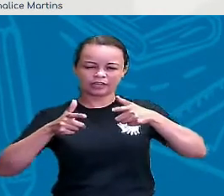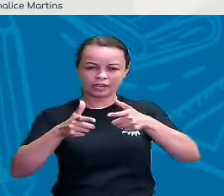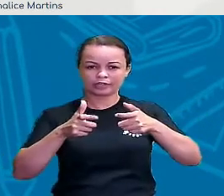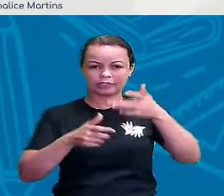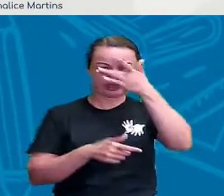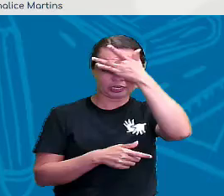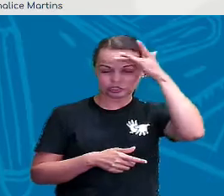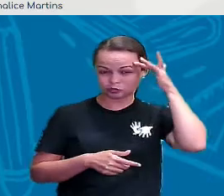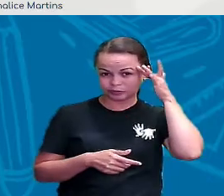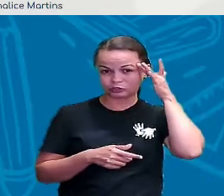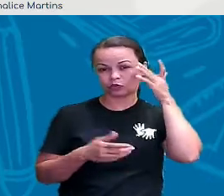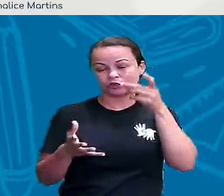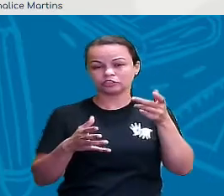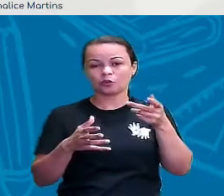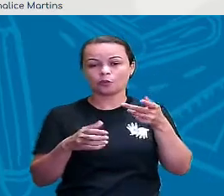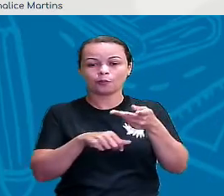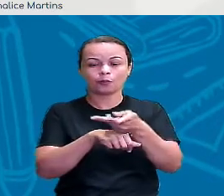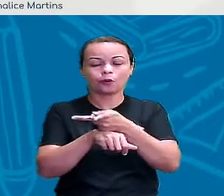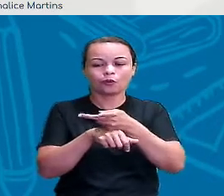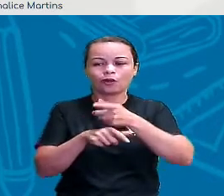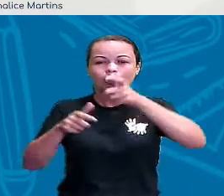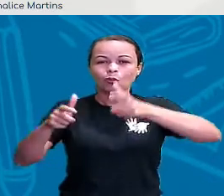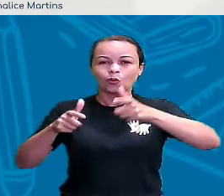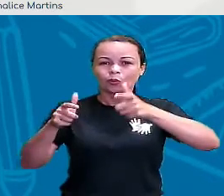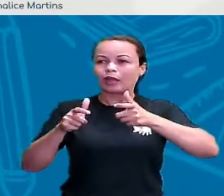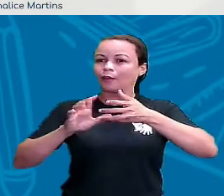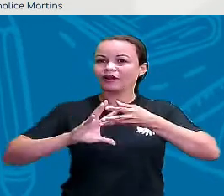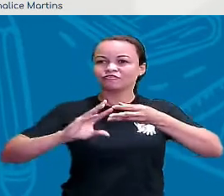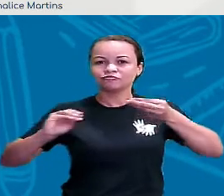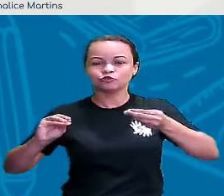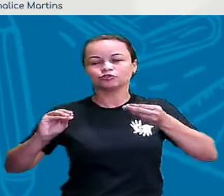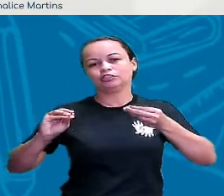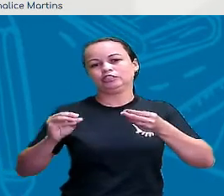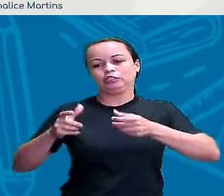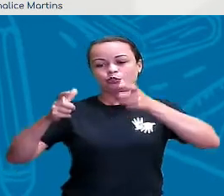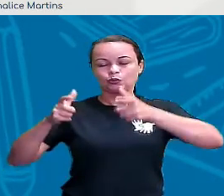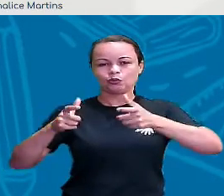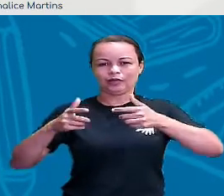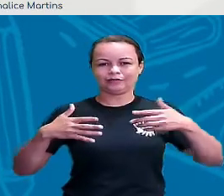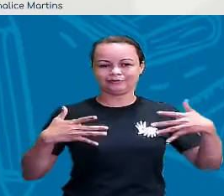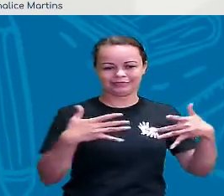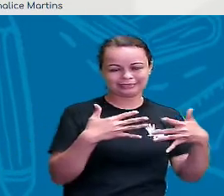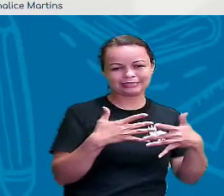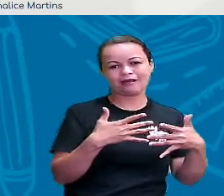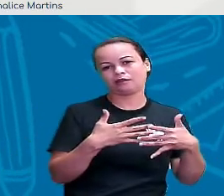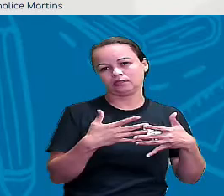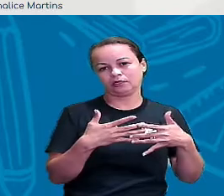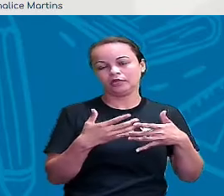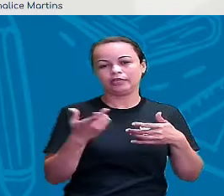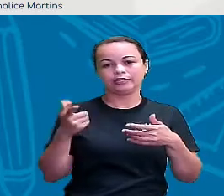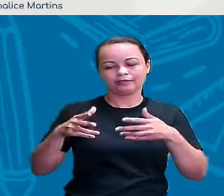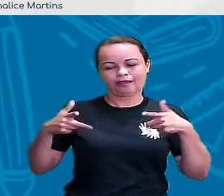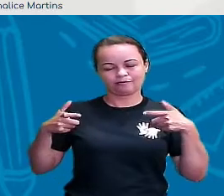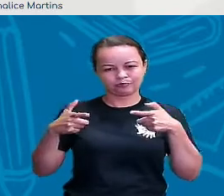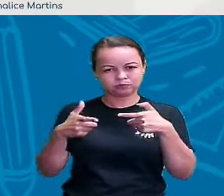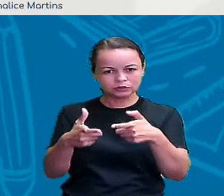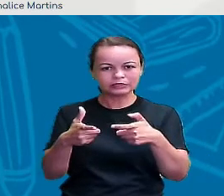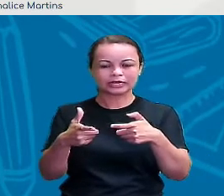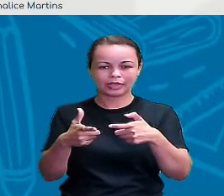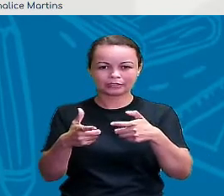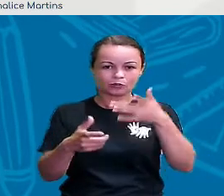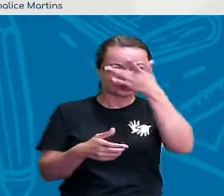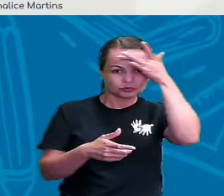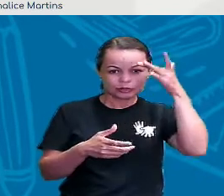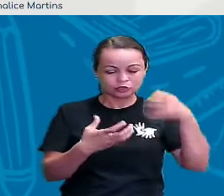isso chama refugiados, né? Tentando sair do país, da cidade que está em guerra, tá? Então